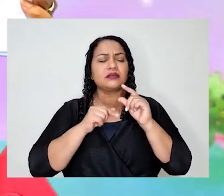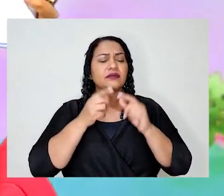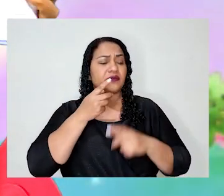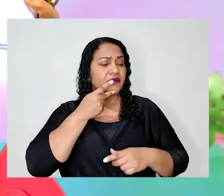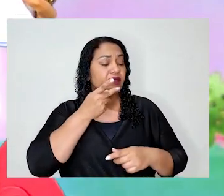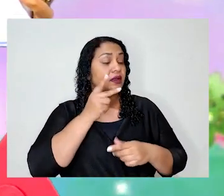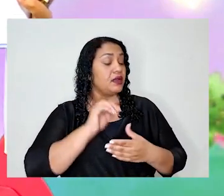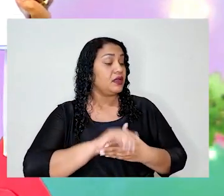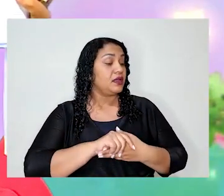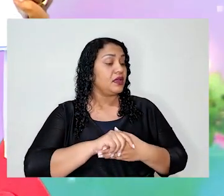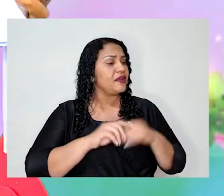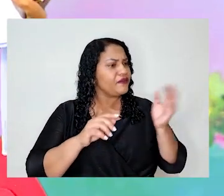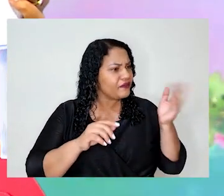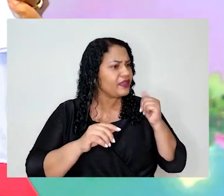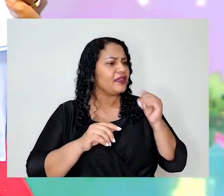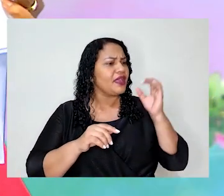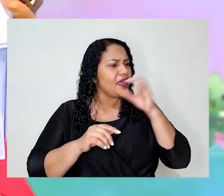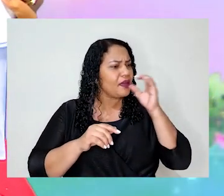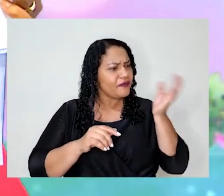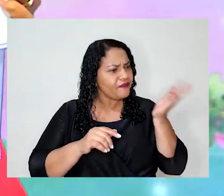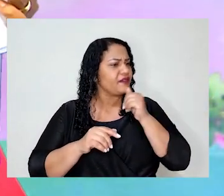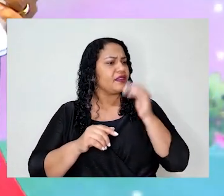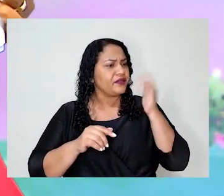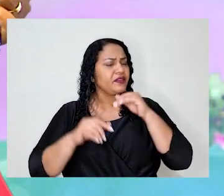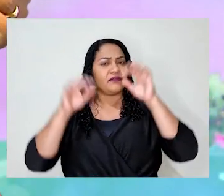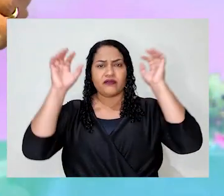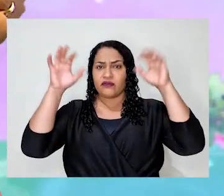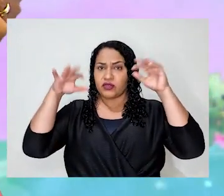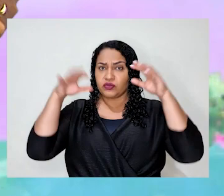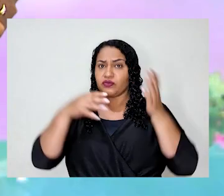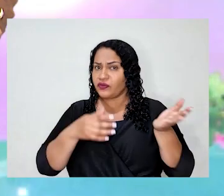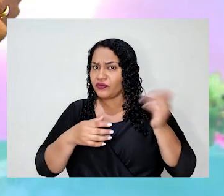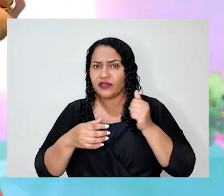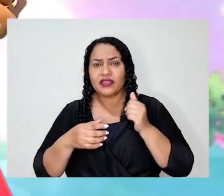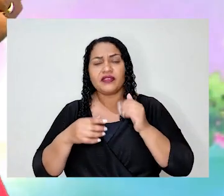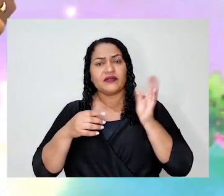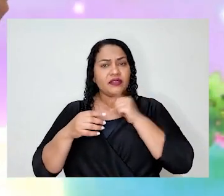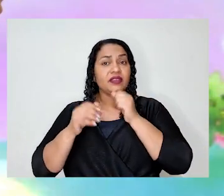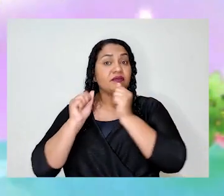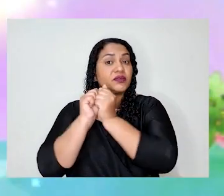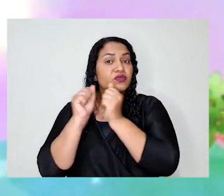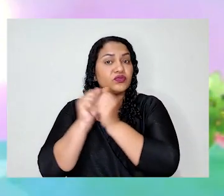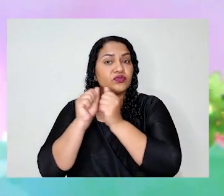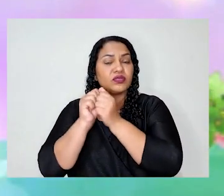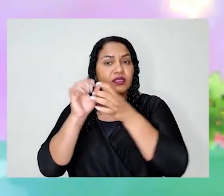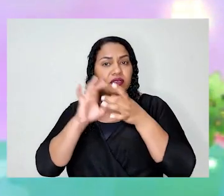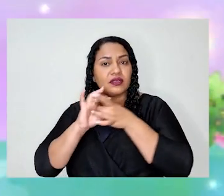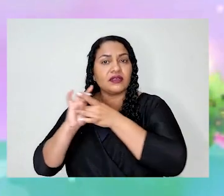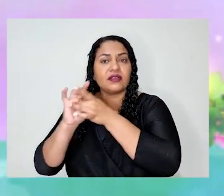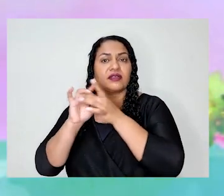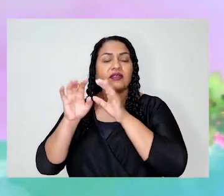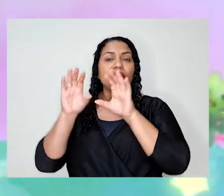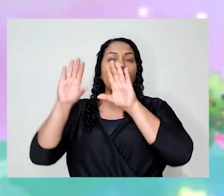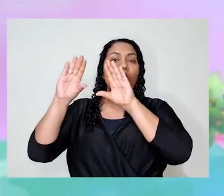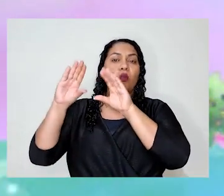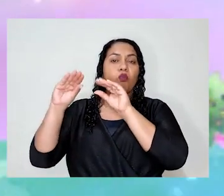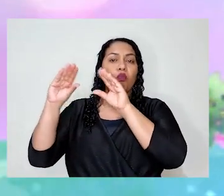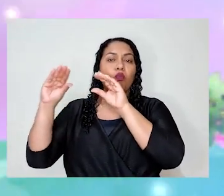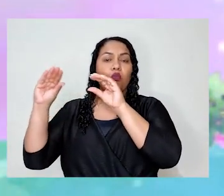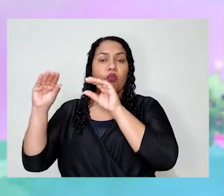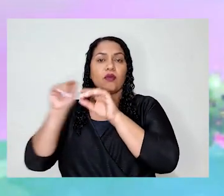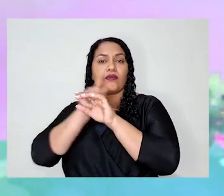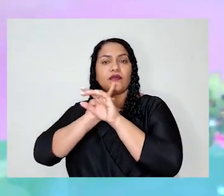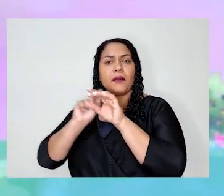dizer-lhe: estrelinha, corre, vai chover. Venha, venha ficar conosco escondida atrás